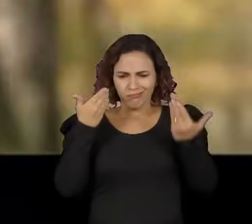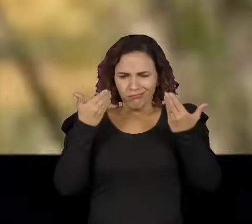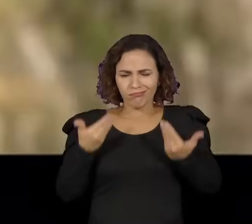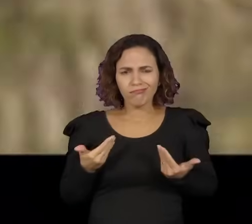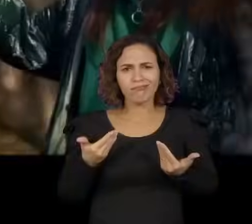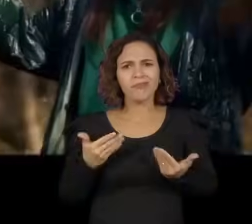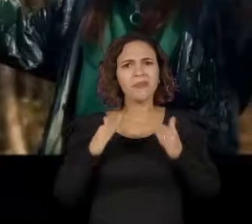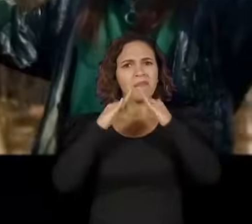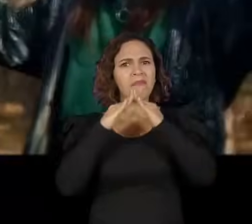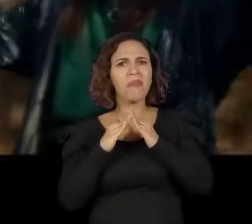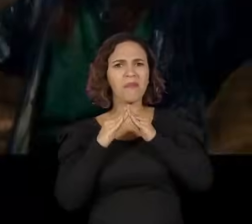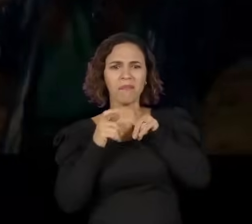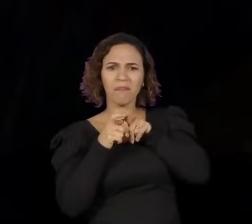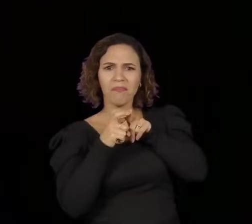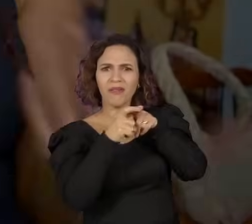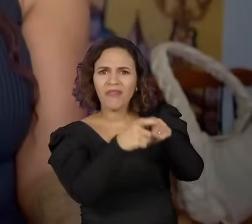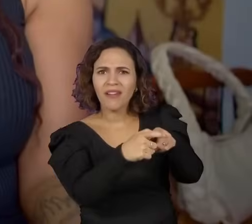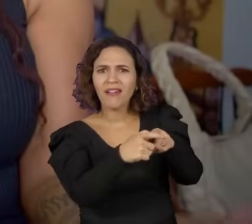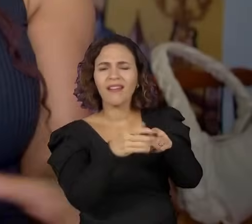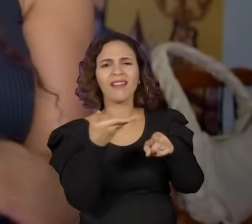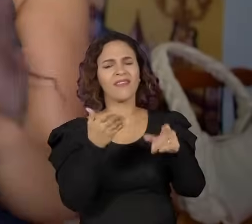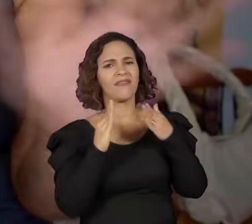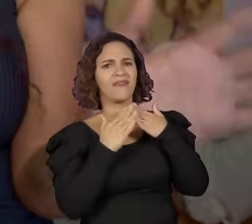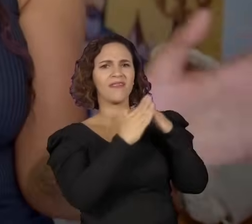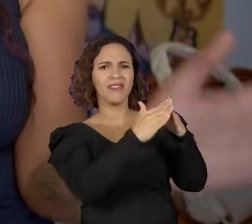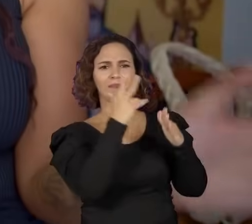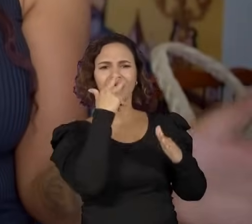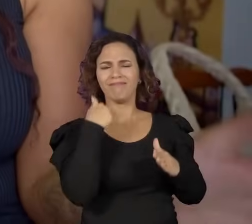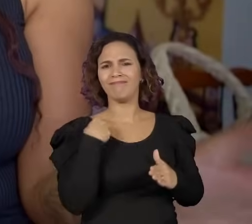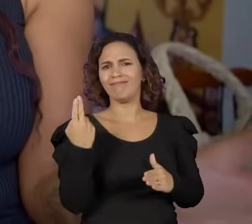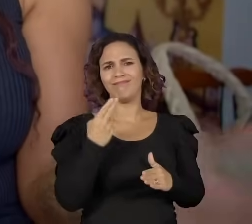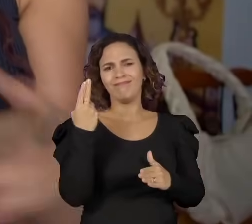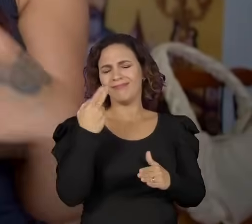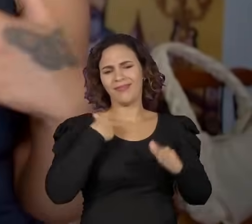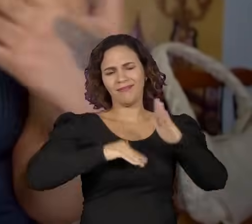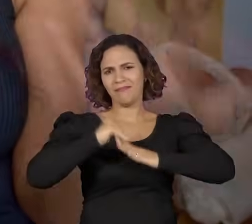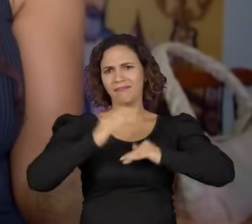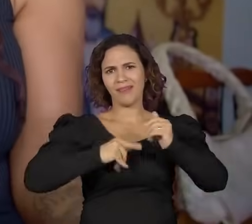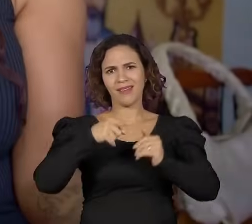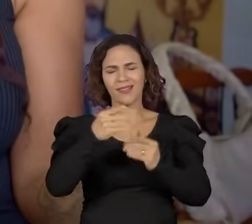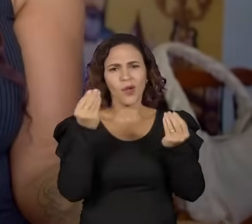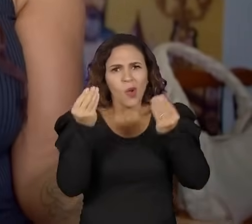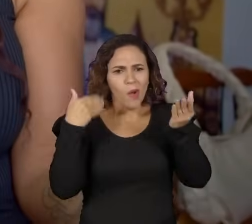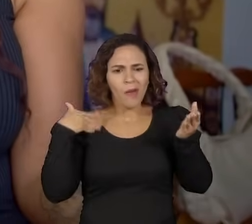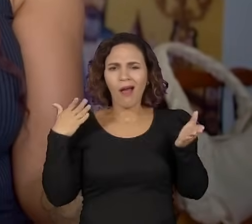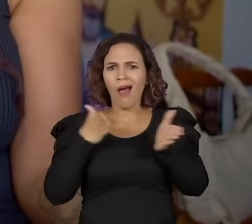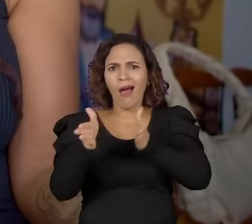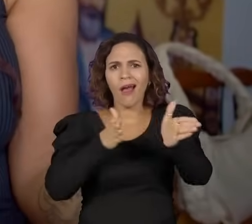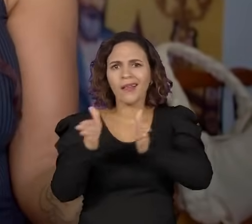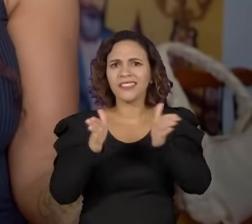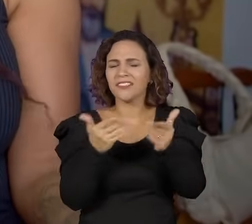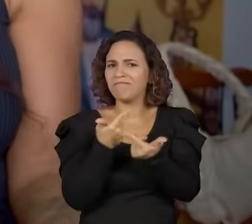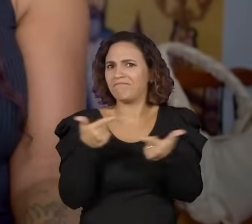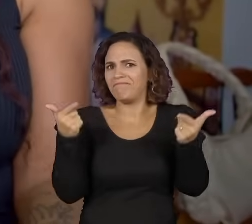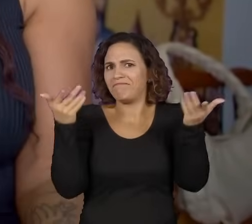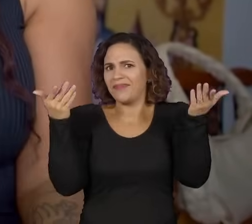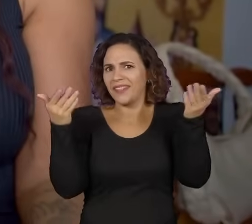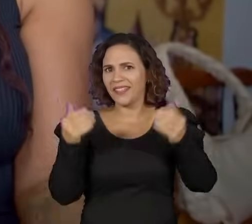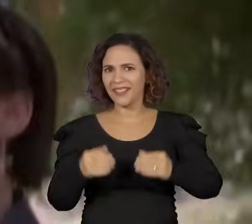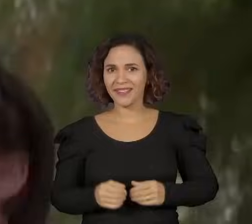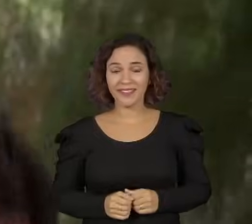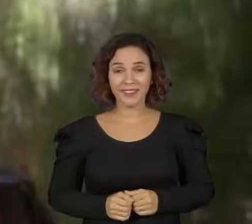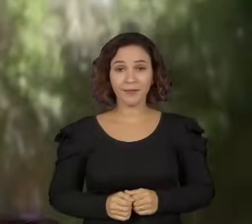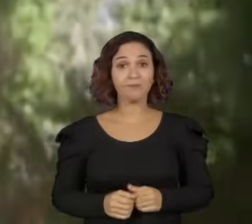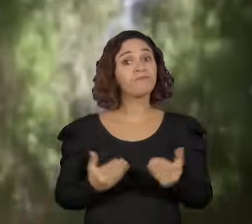na periferia, né, na favela, que eu não podia praticar bruxaria, não tinha nem como eu acessar essas